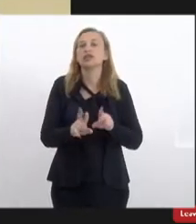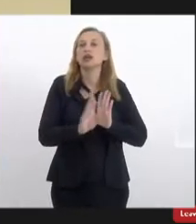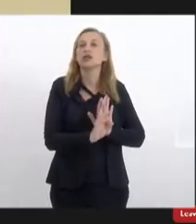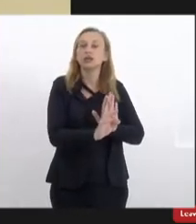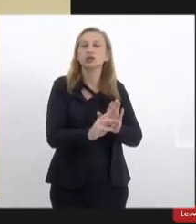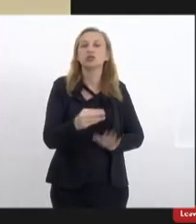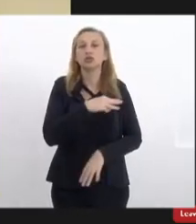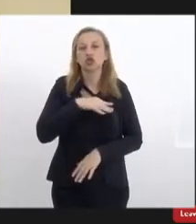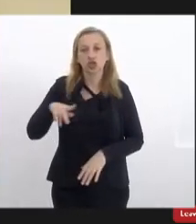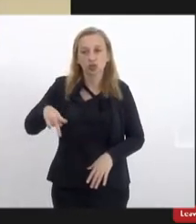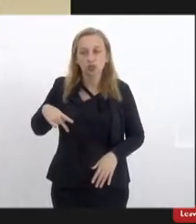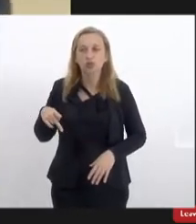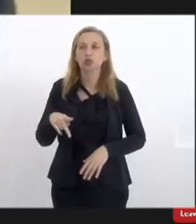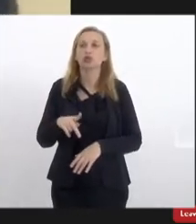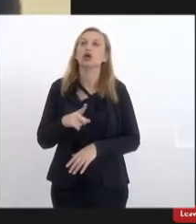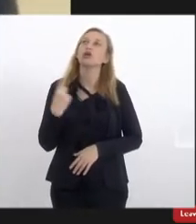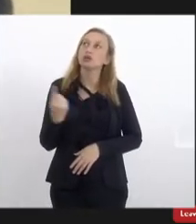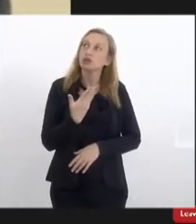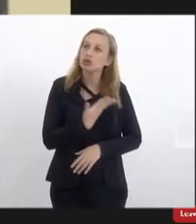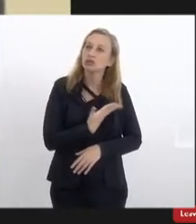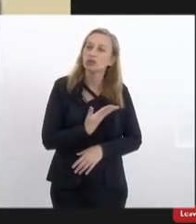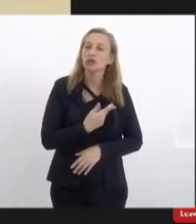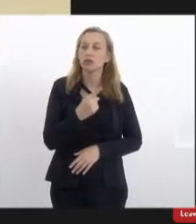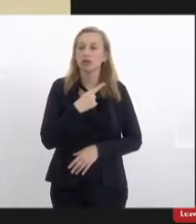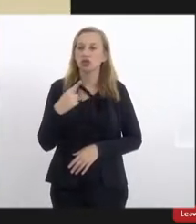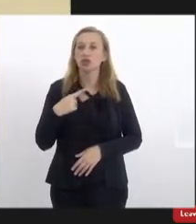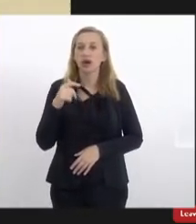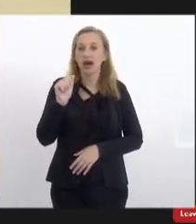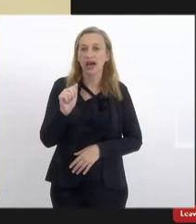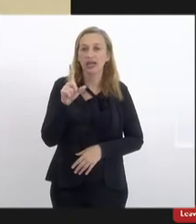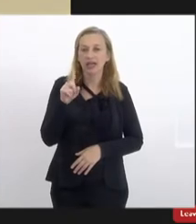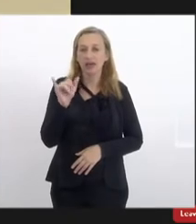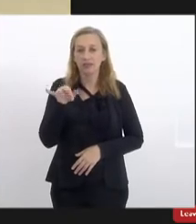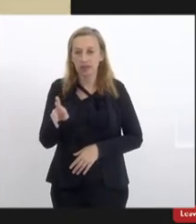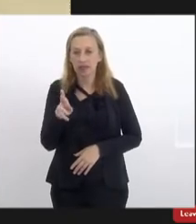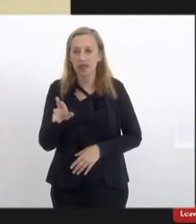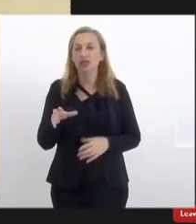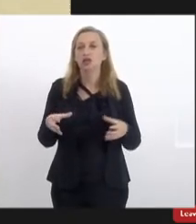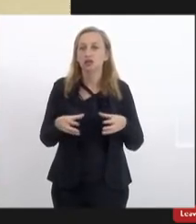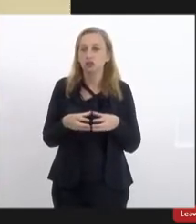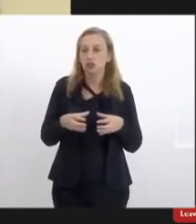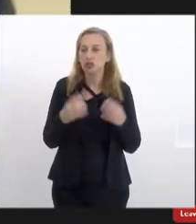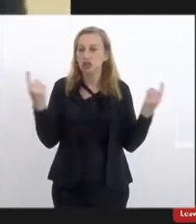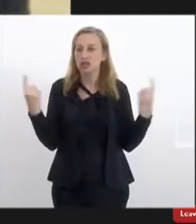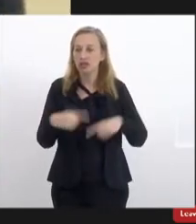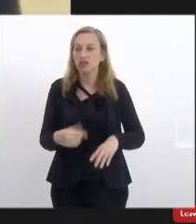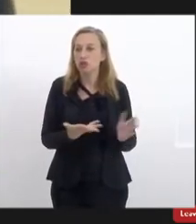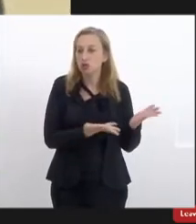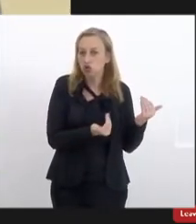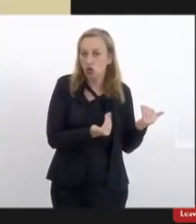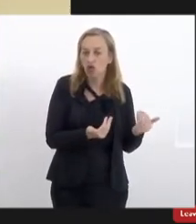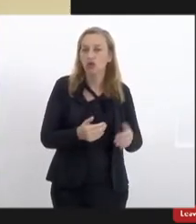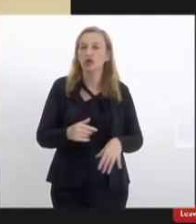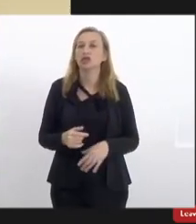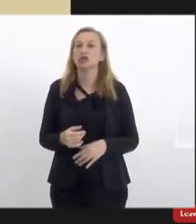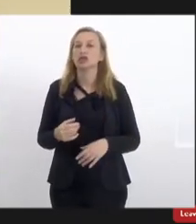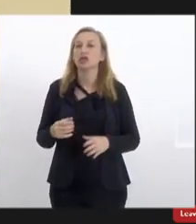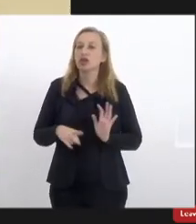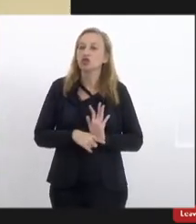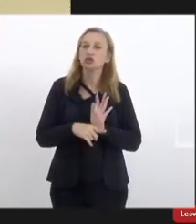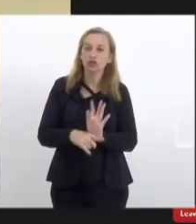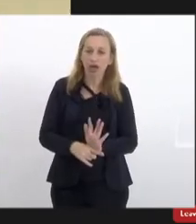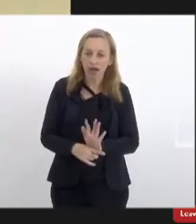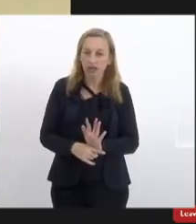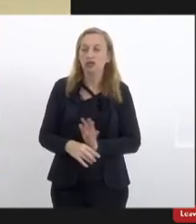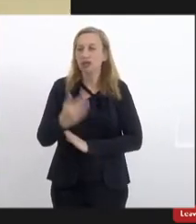do Ministério Público, ao nosso amigo pastor Ademir, da comunidade Desafio Jovem Ebenezer, que tem contribuído